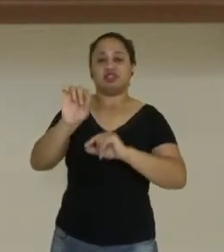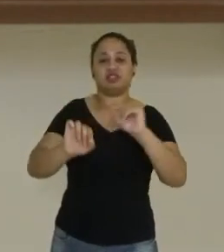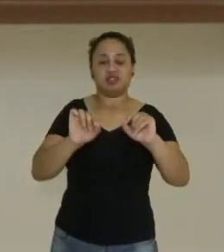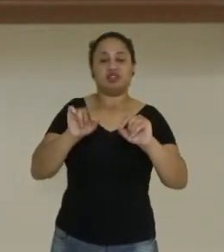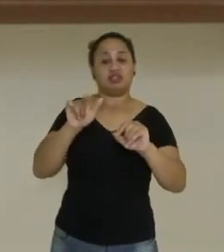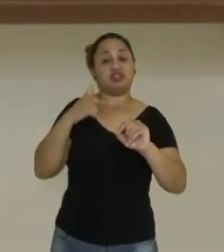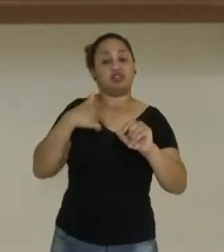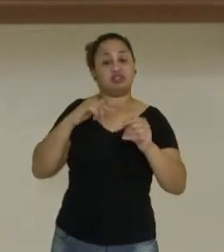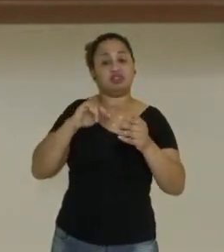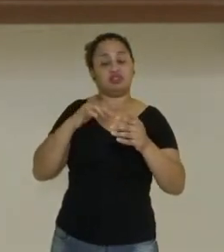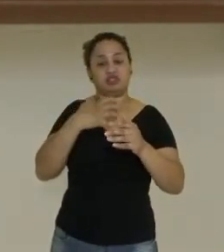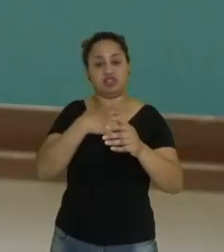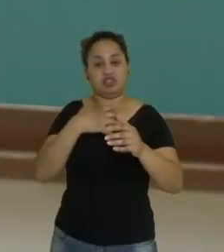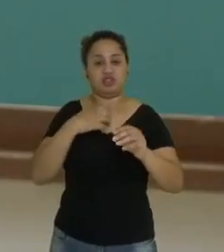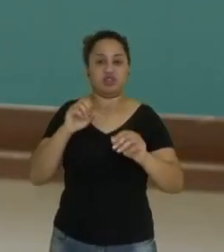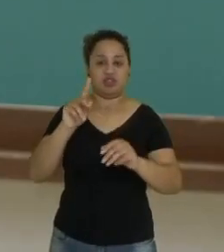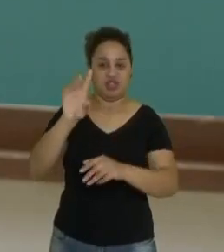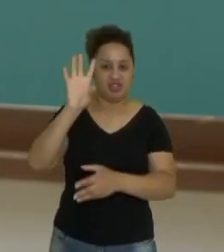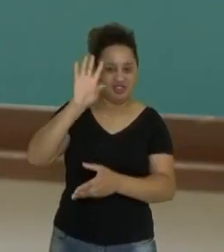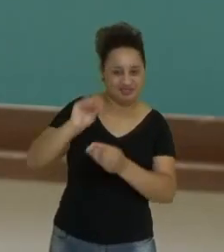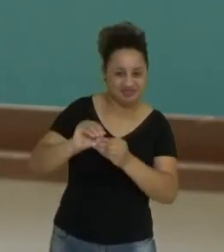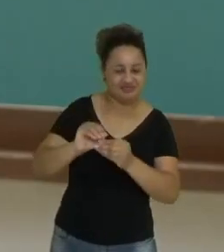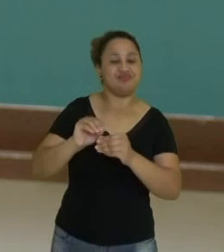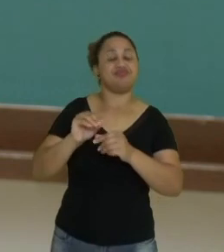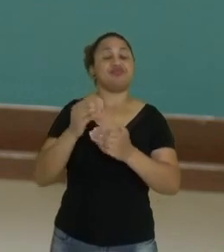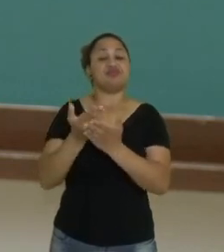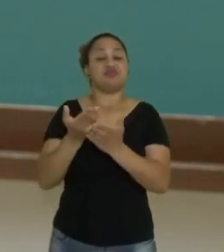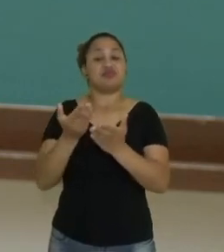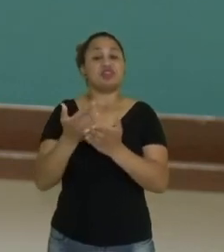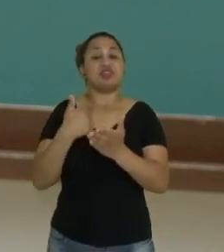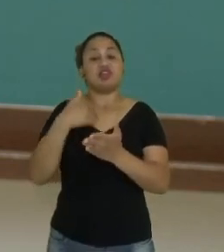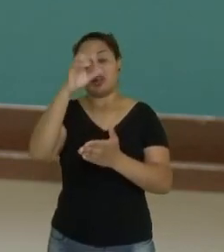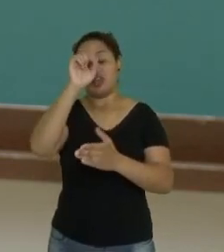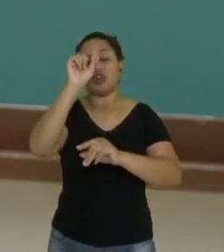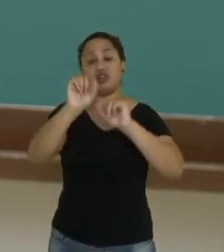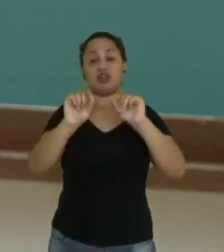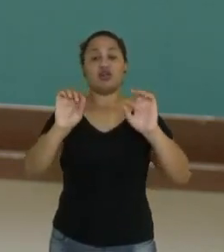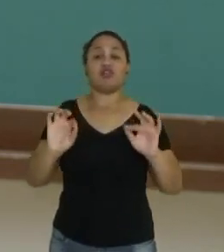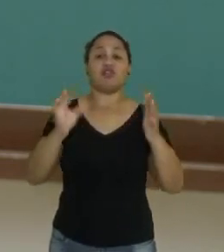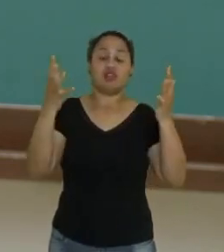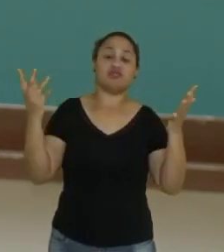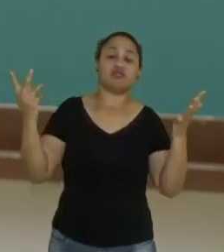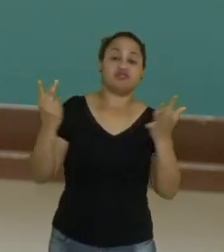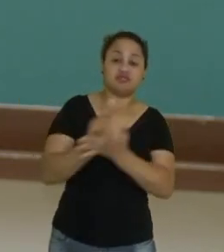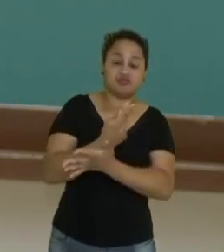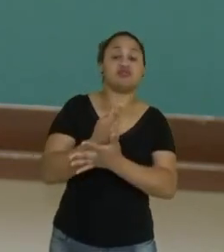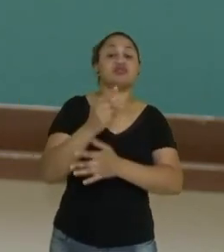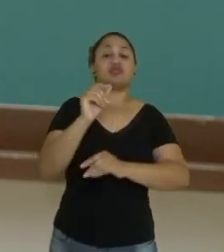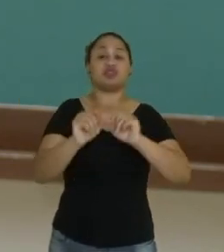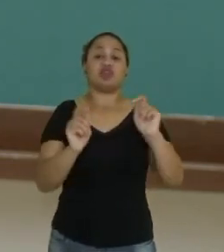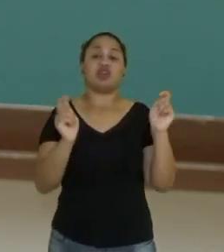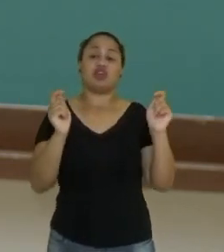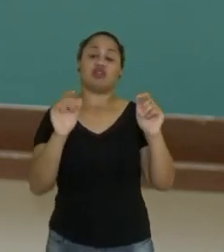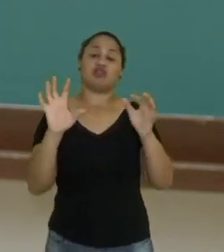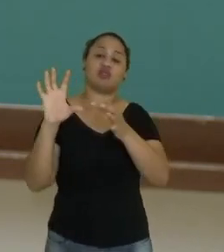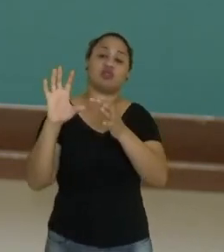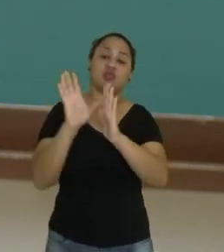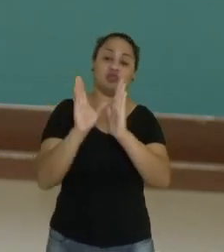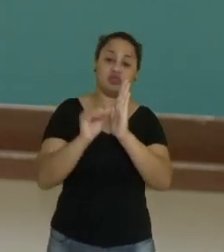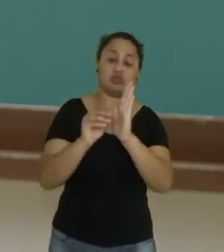nesse sentido. Tá bom, gente? Então, nesta aula nós vimos o quê? Sobre fenômeno aleatório dentro do conteúdo